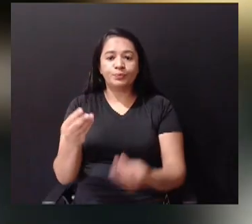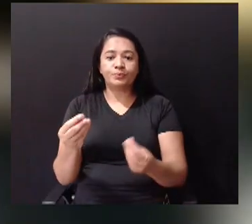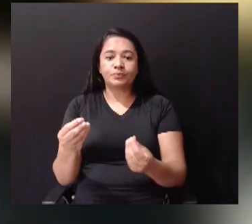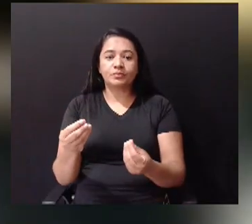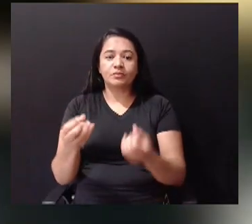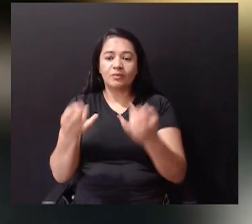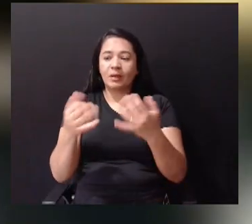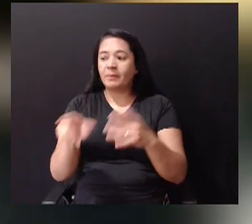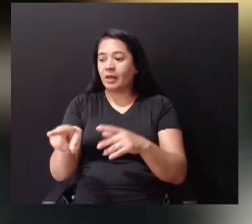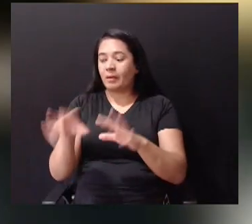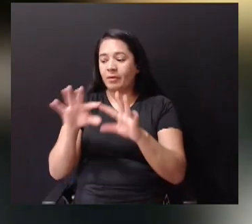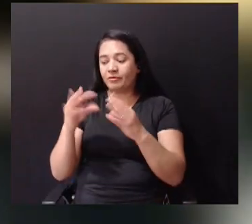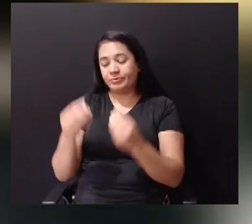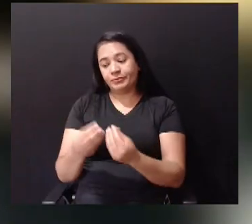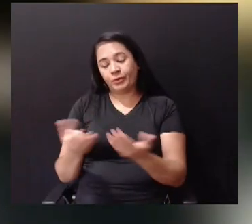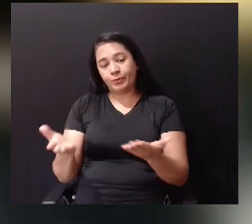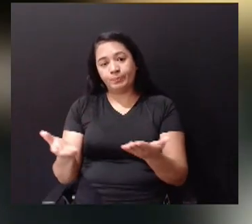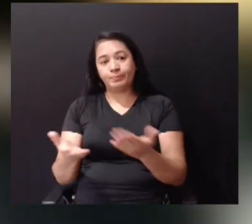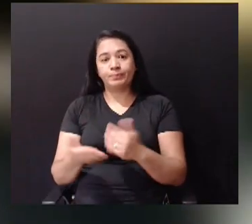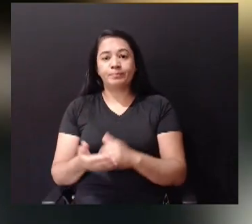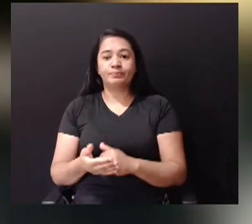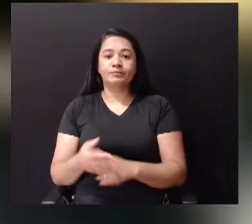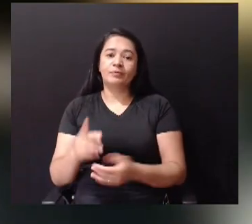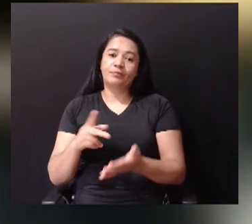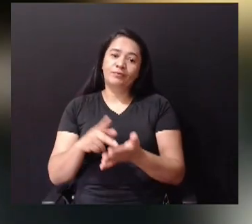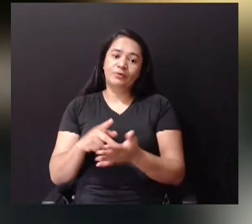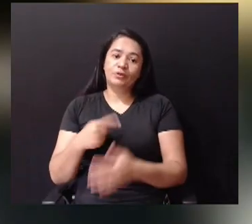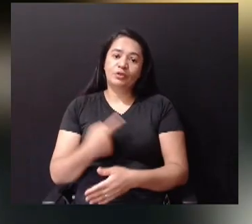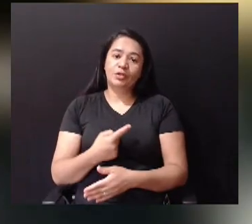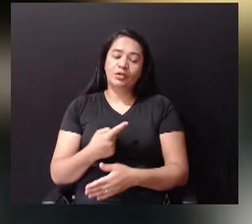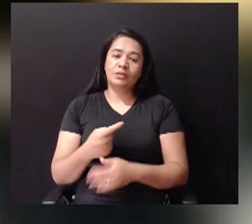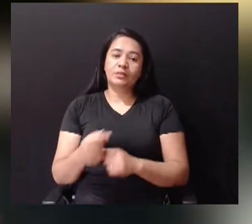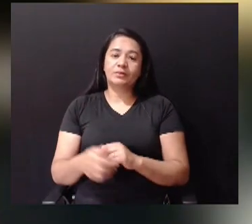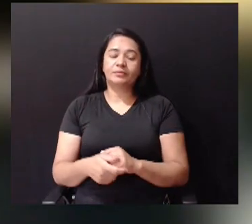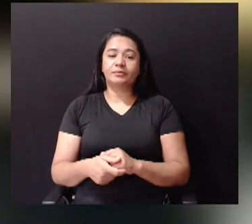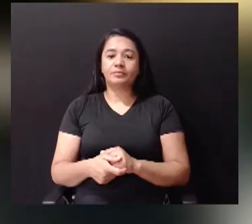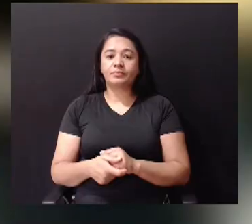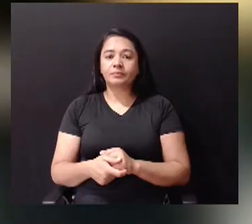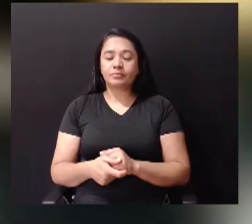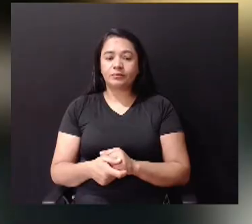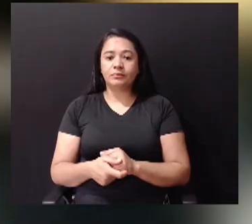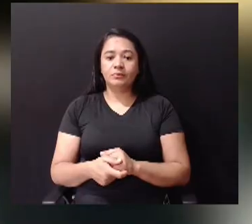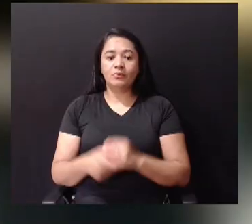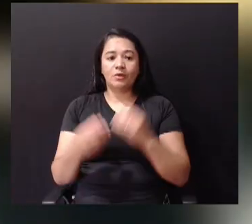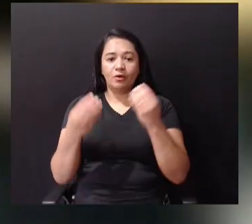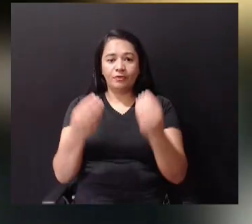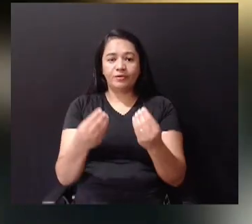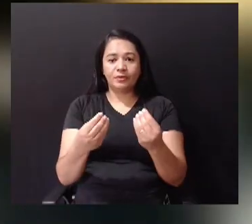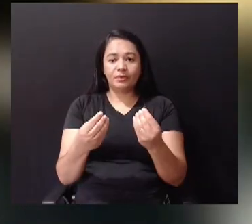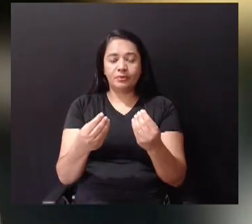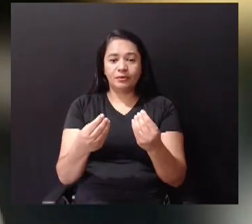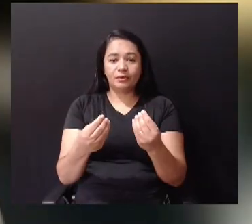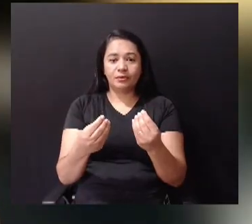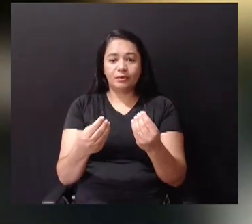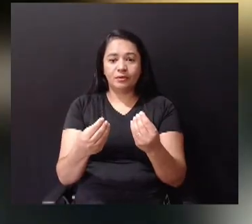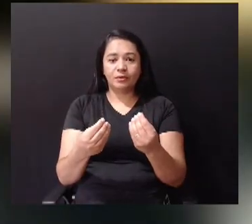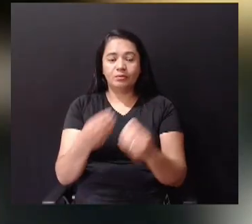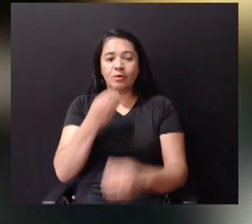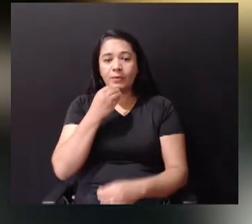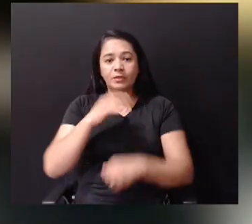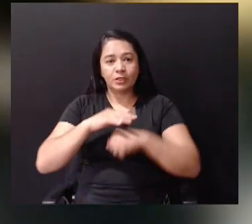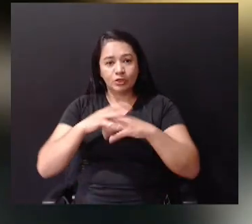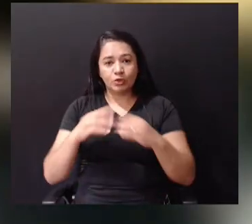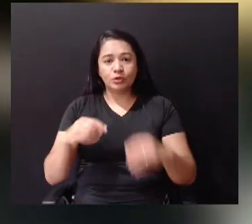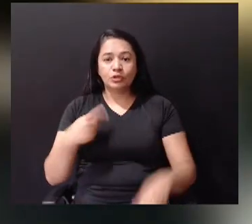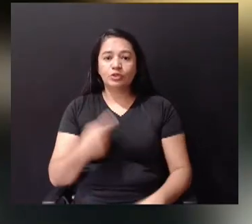olha, realmente a gente vai poder oferecer uma boa chance de cura e a gente quer que tudo dê certo e